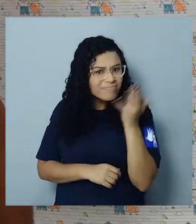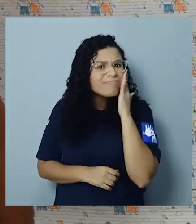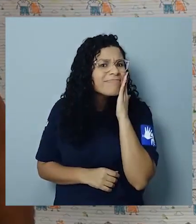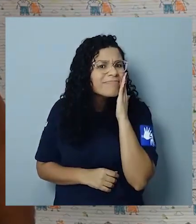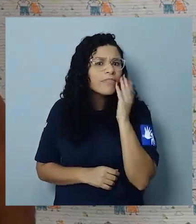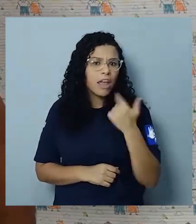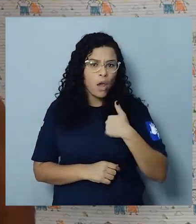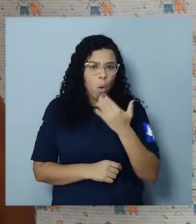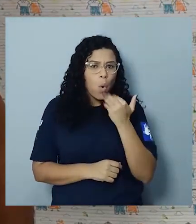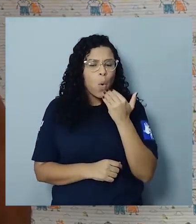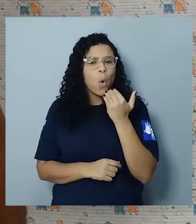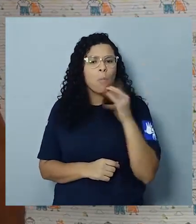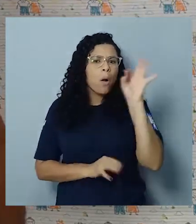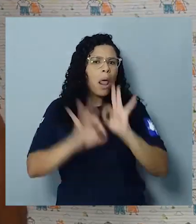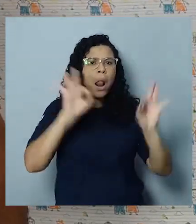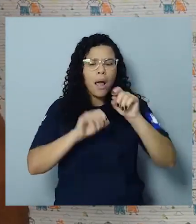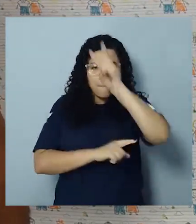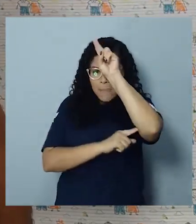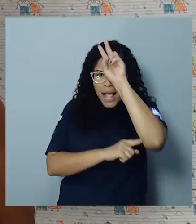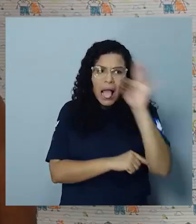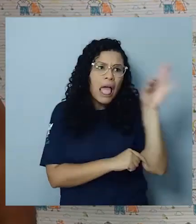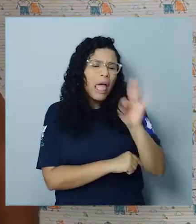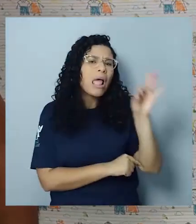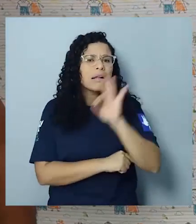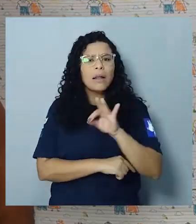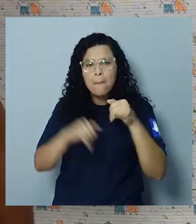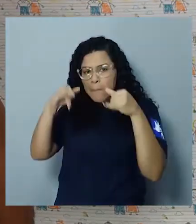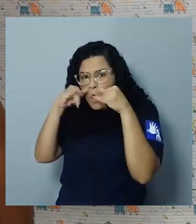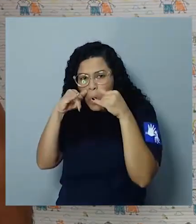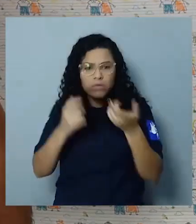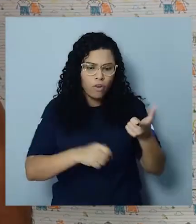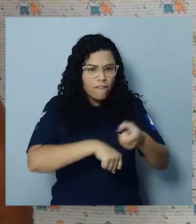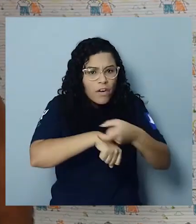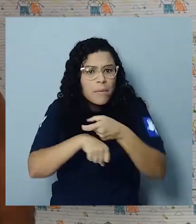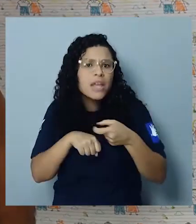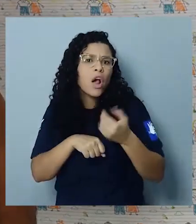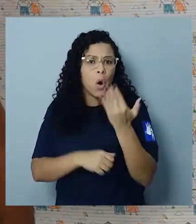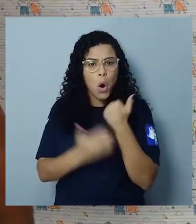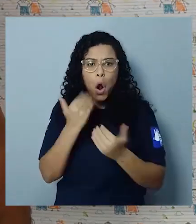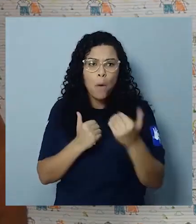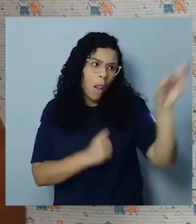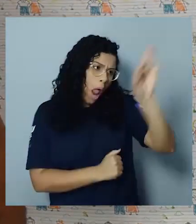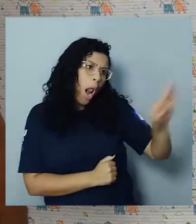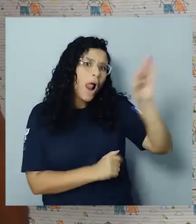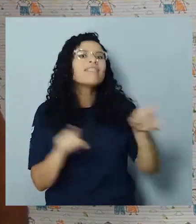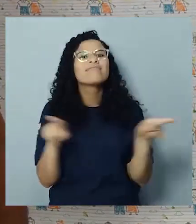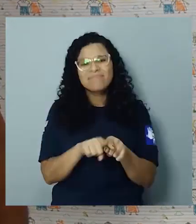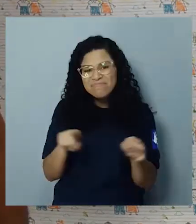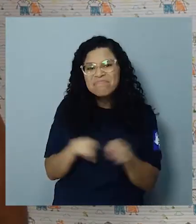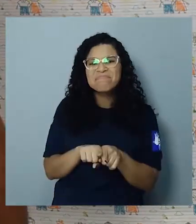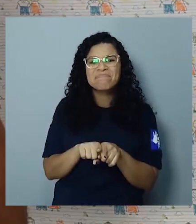querem mesmo eu comi certos com batatas com visor formigas com